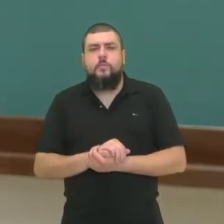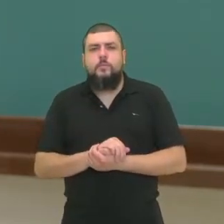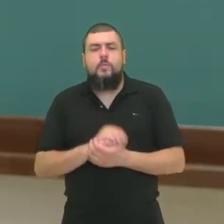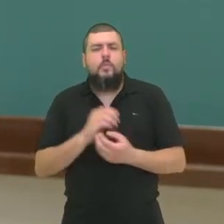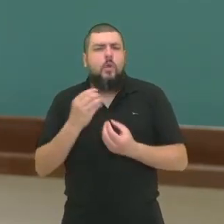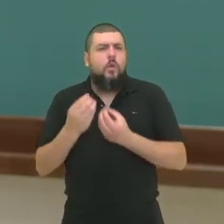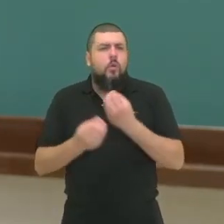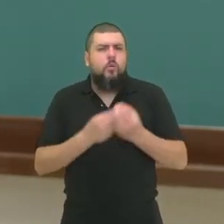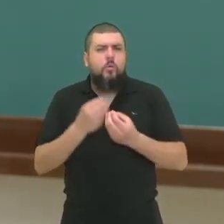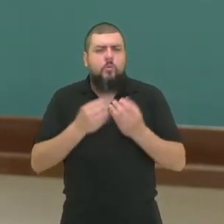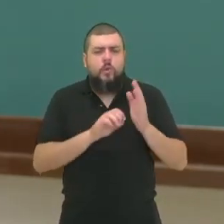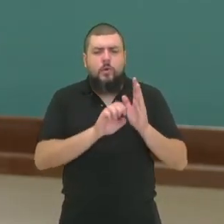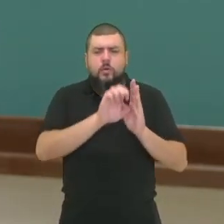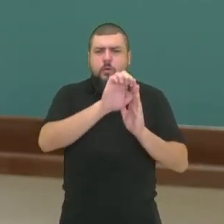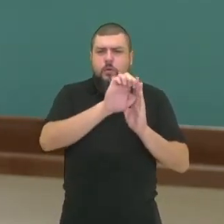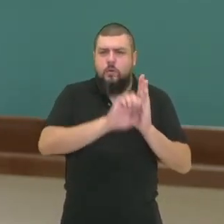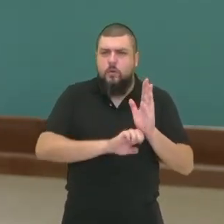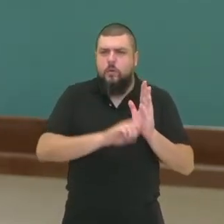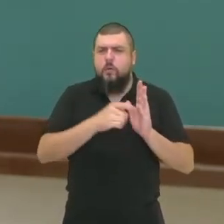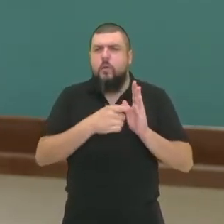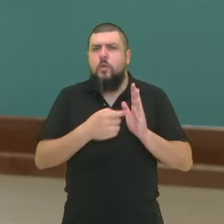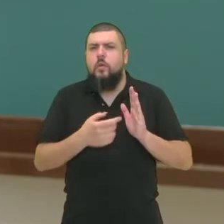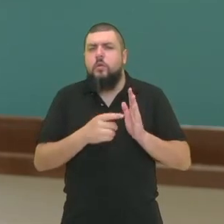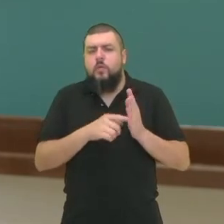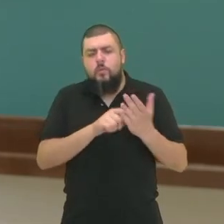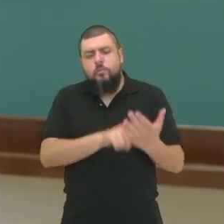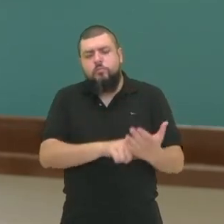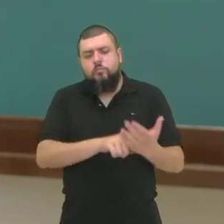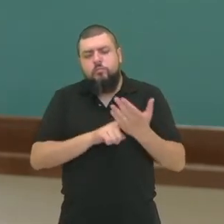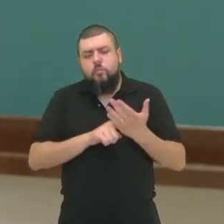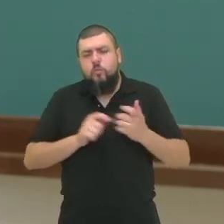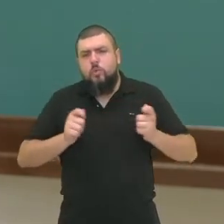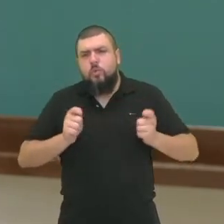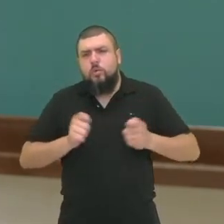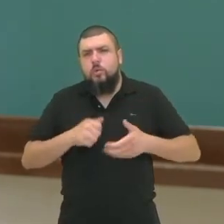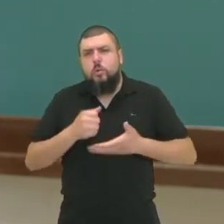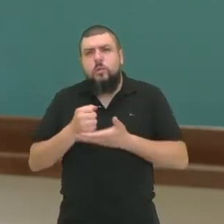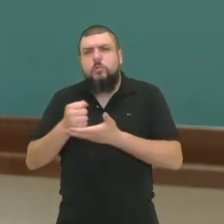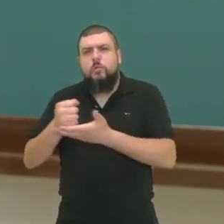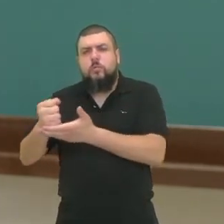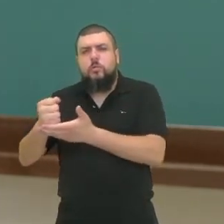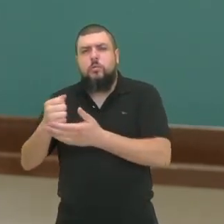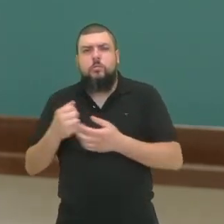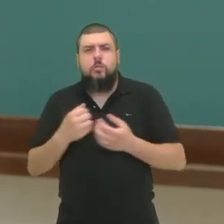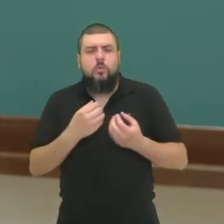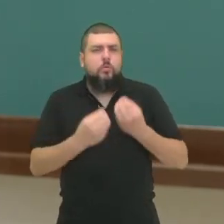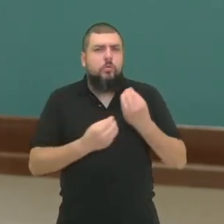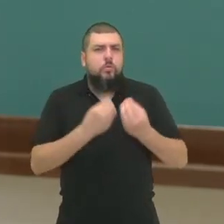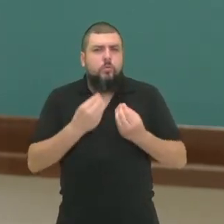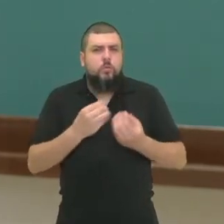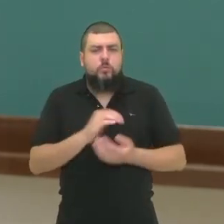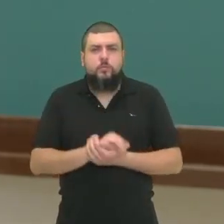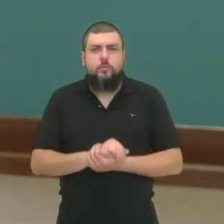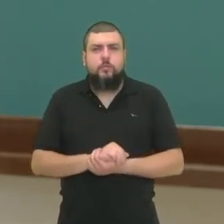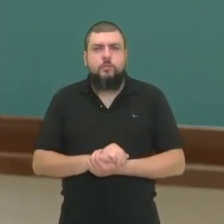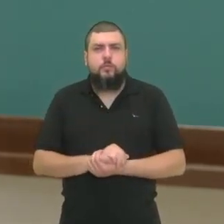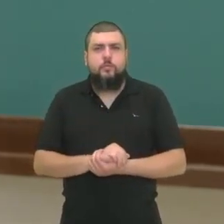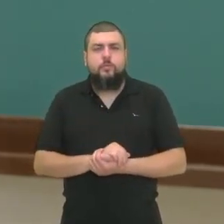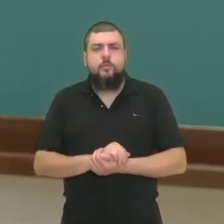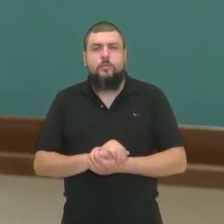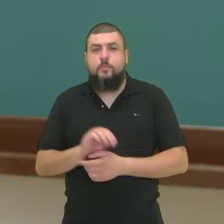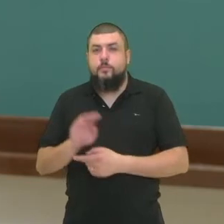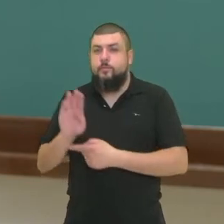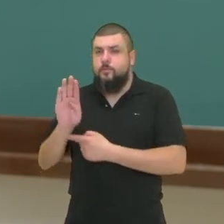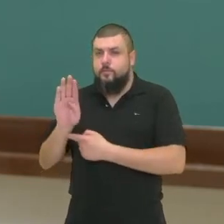editorial apresenta a possibilidade de ajudar nas ações? Então, qual foi a maneira, né? Na letra